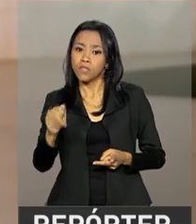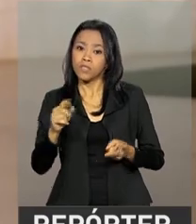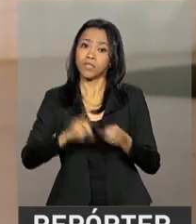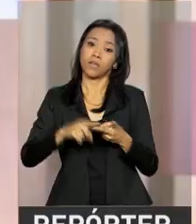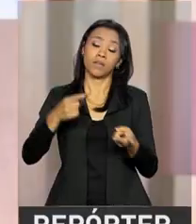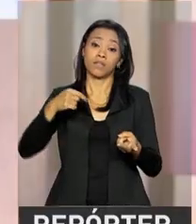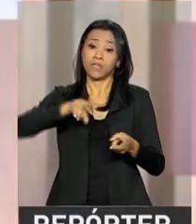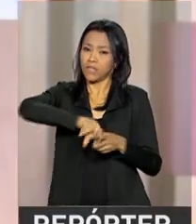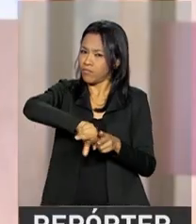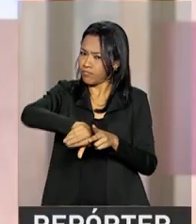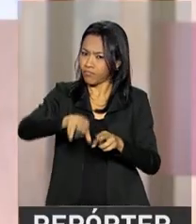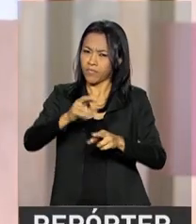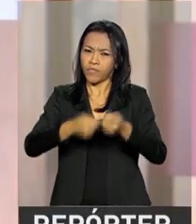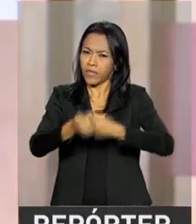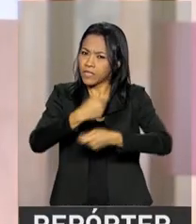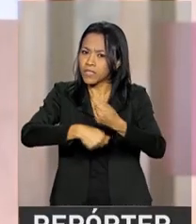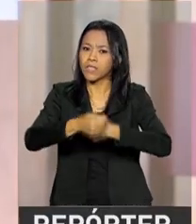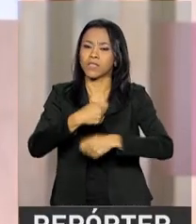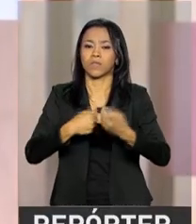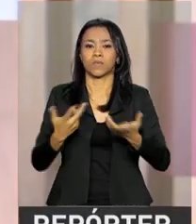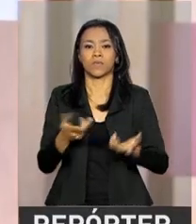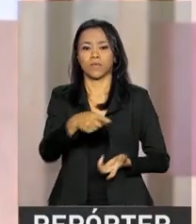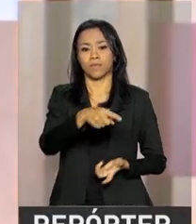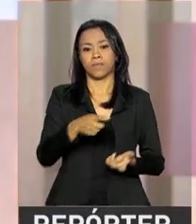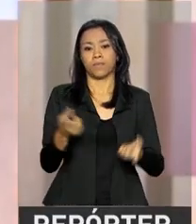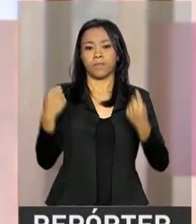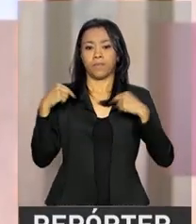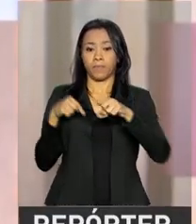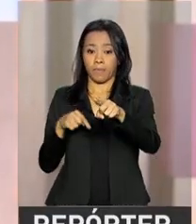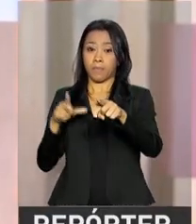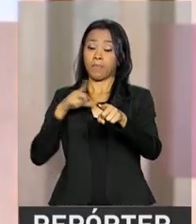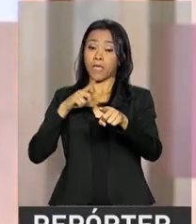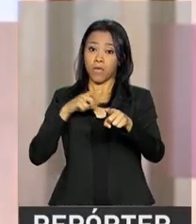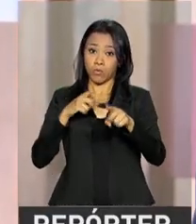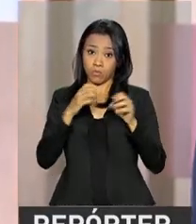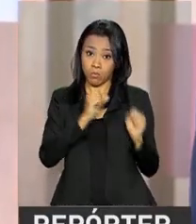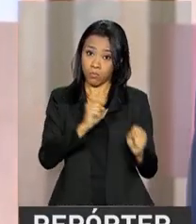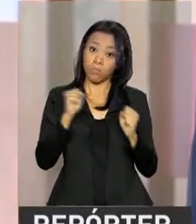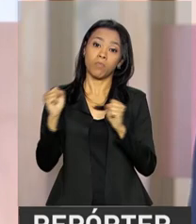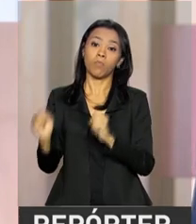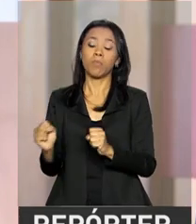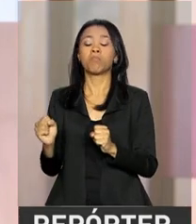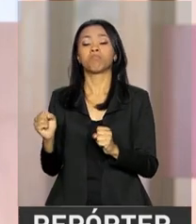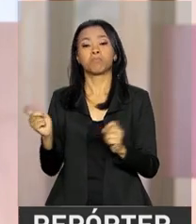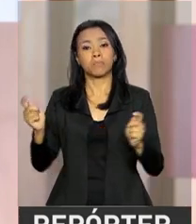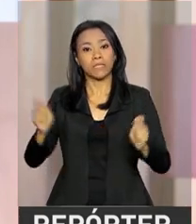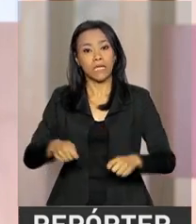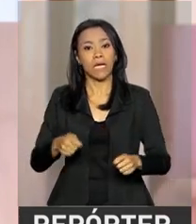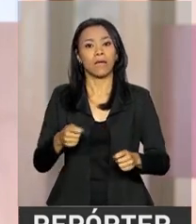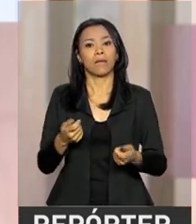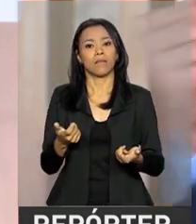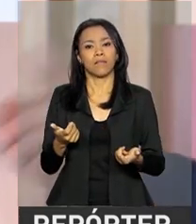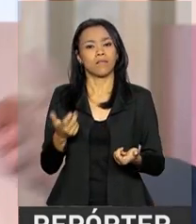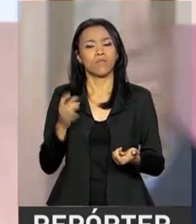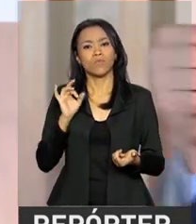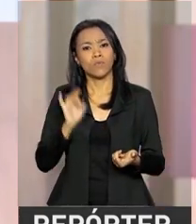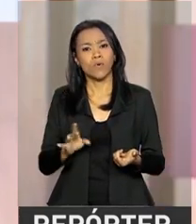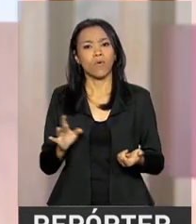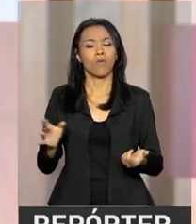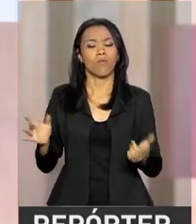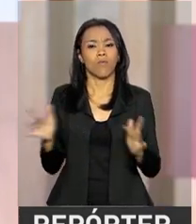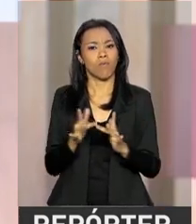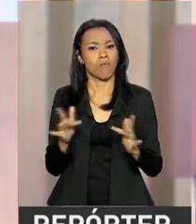financeiros. Nós temos ainda um amplíssimo potencial a ser explorado, não apenas na relação